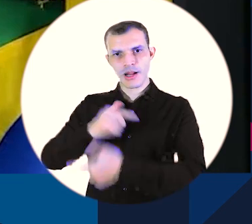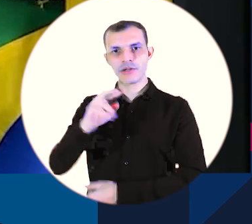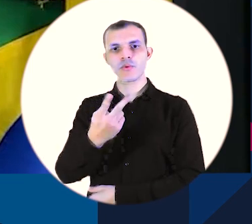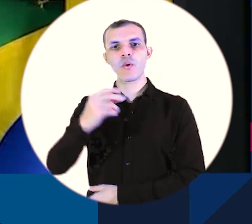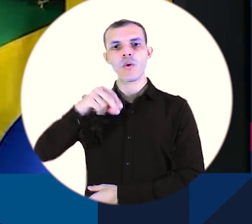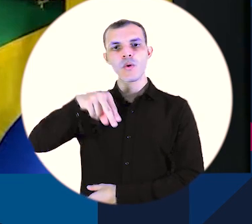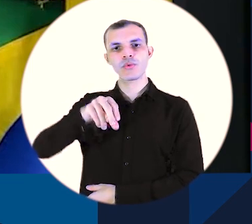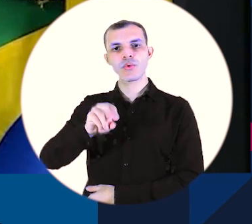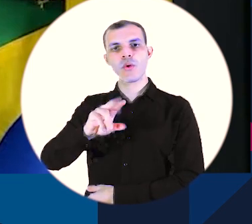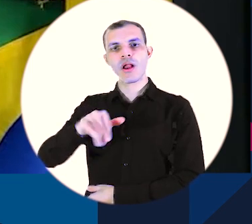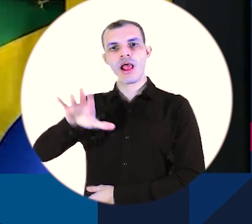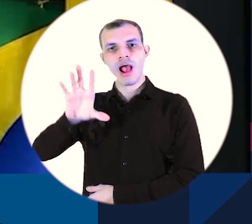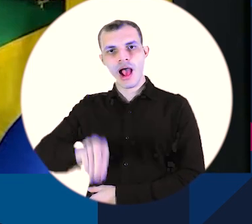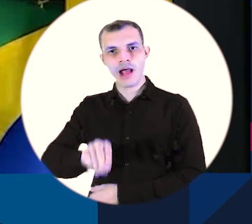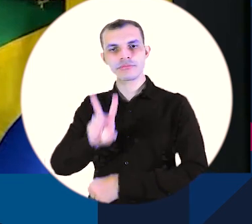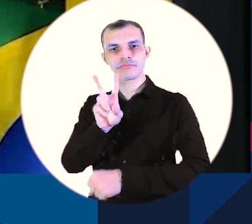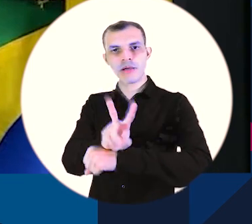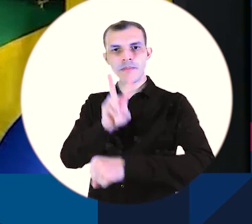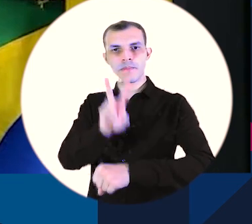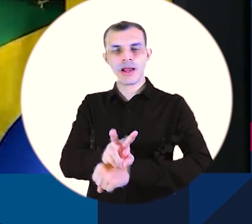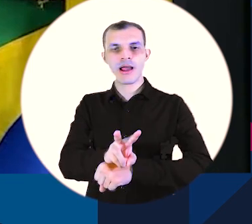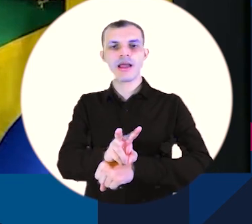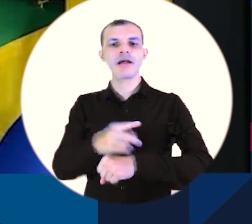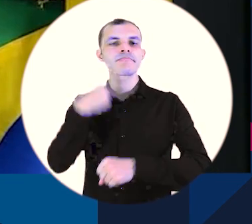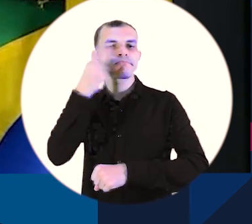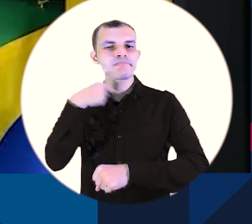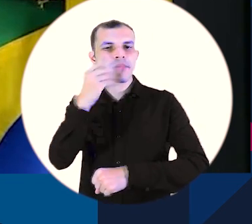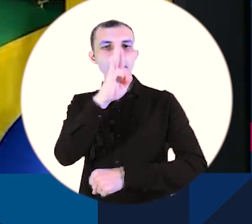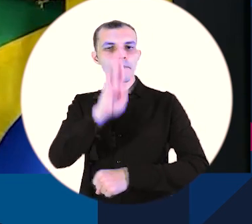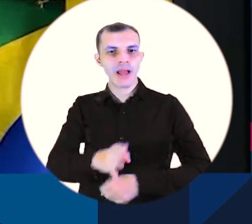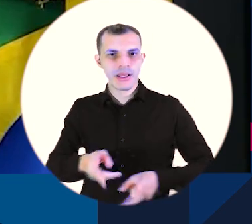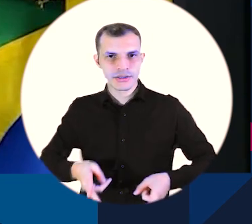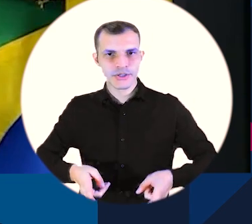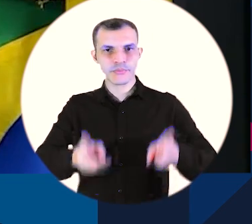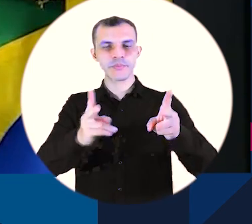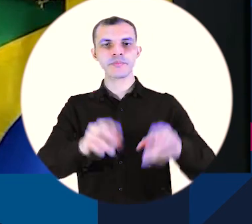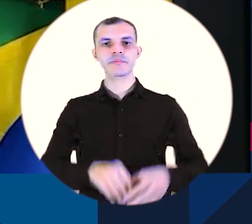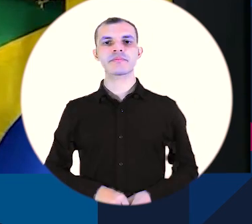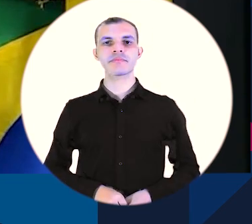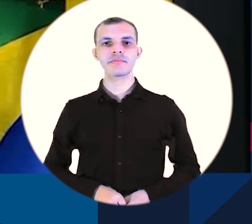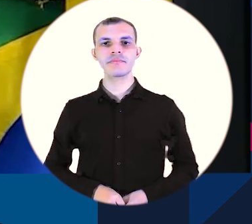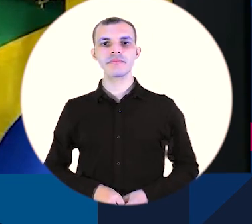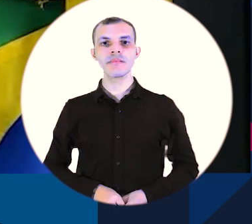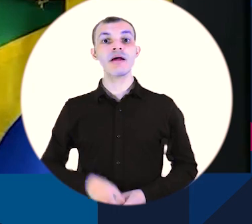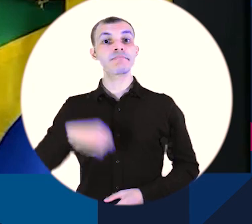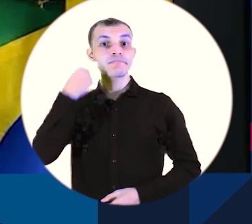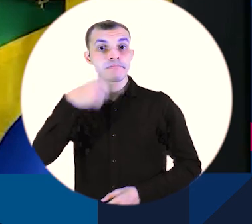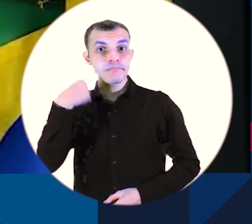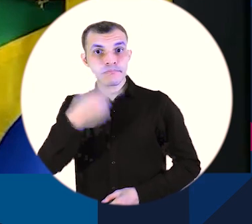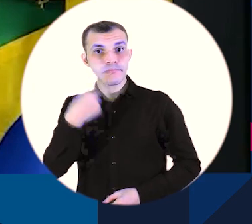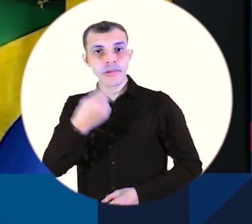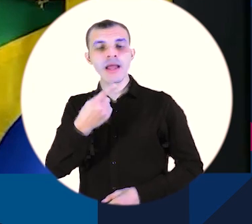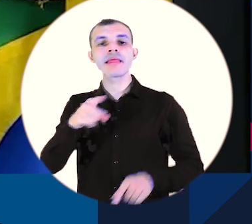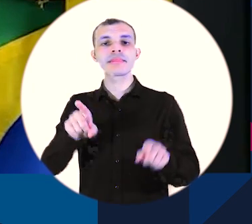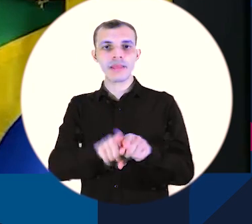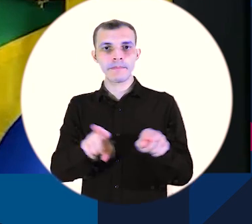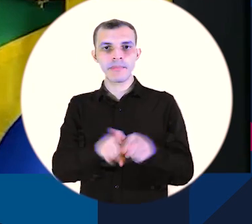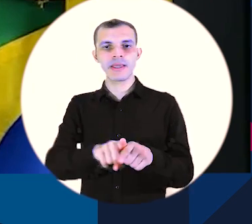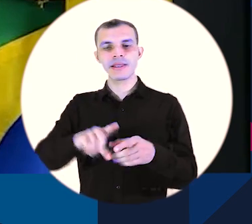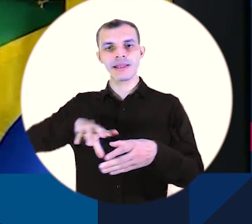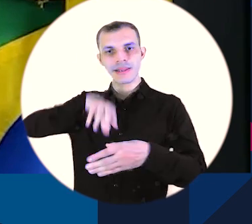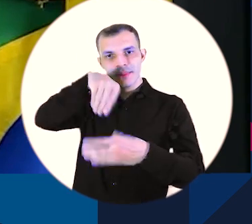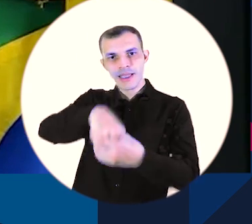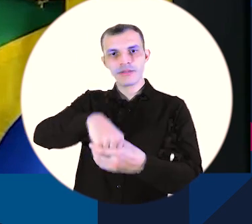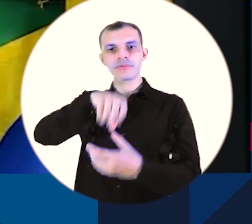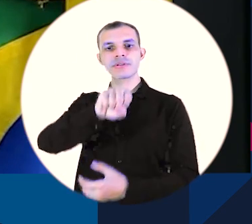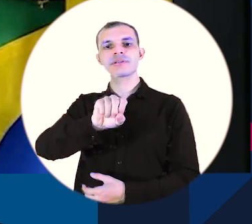isso condições da subsistência da advocacia brasileira. A permanência da advocacia no